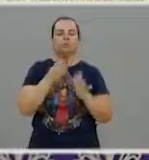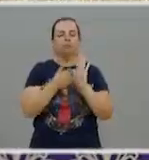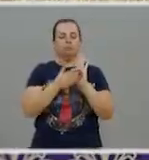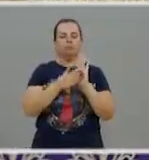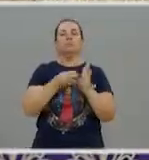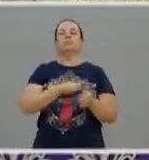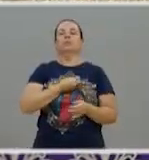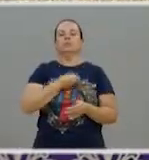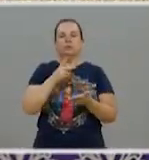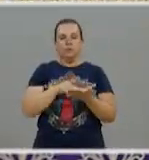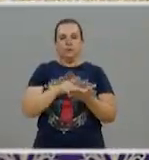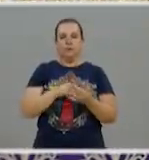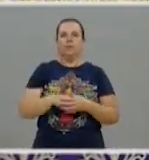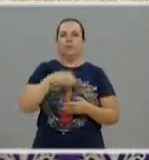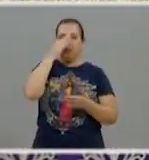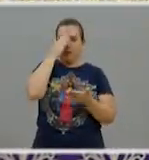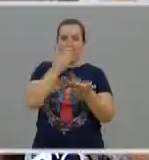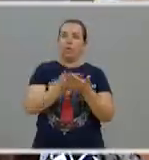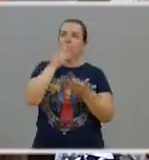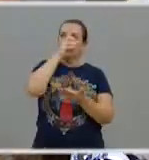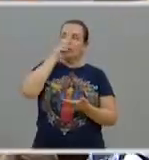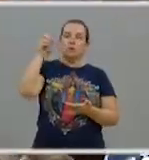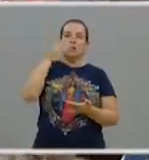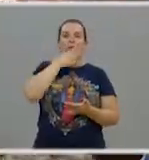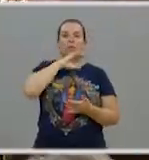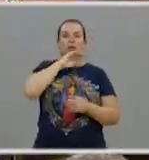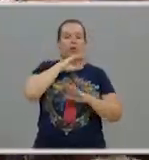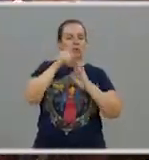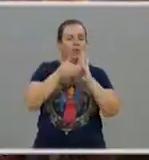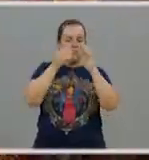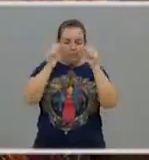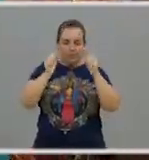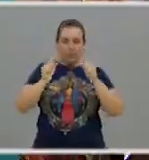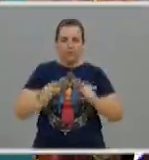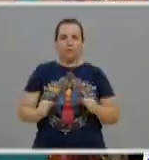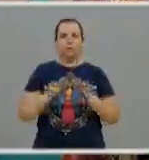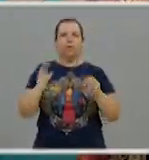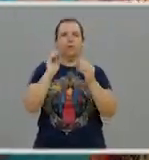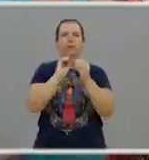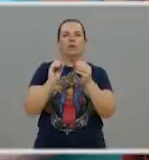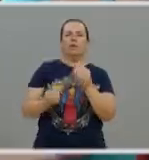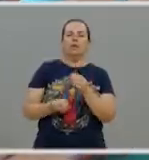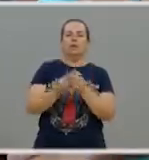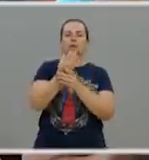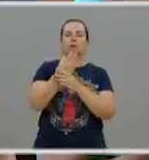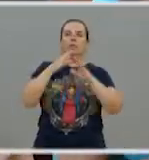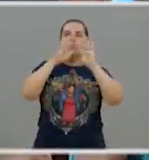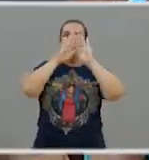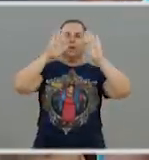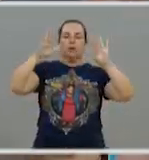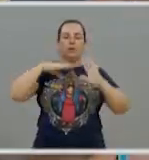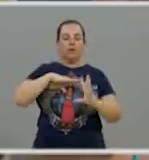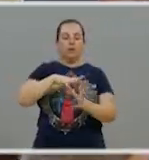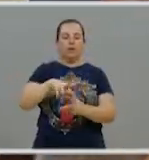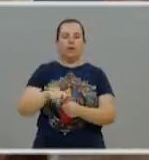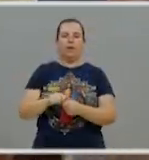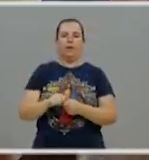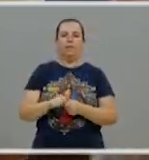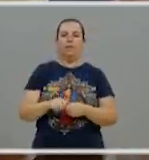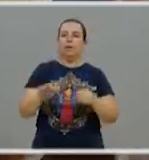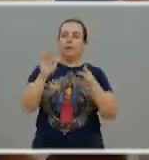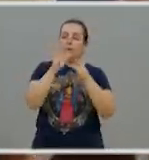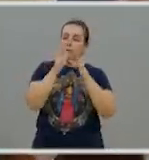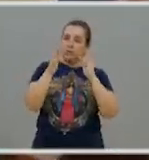viver juntos. Creio em Deus Pai Todo-Poderoso, Criador do céu e da